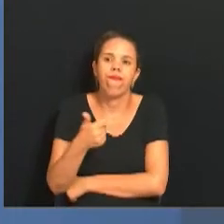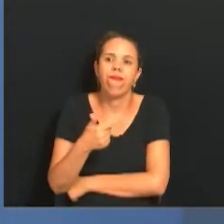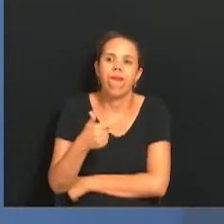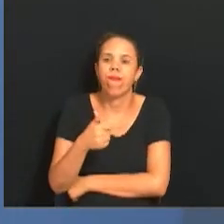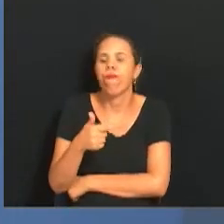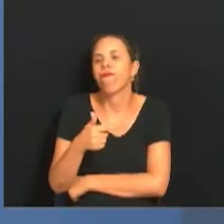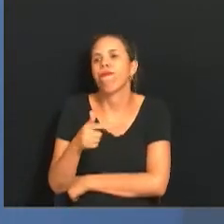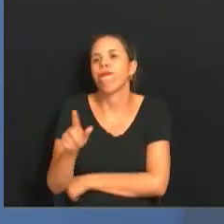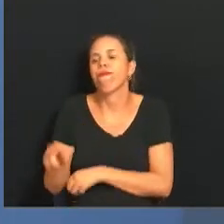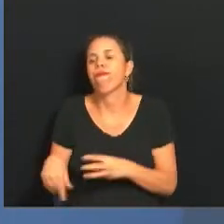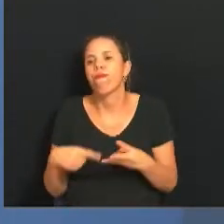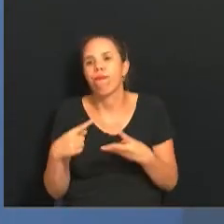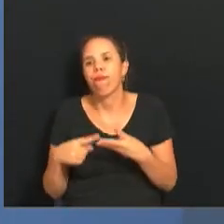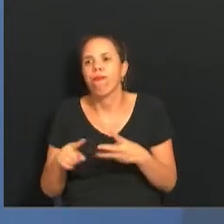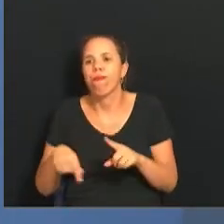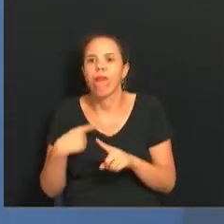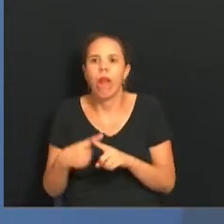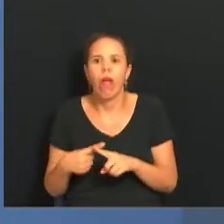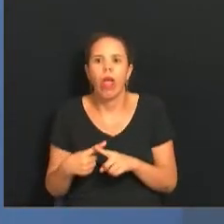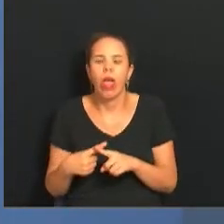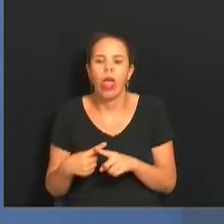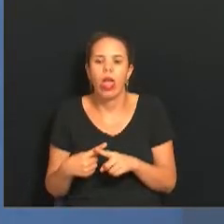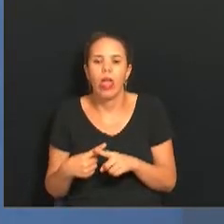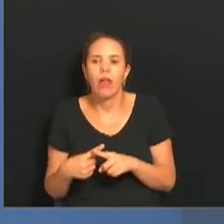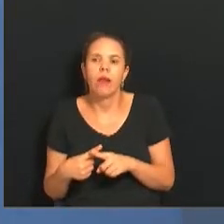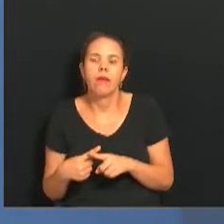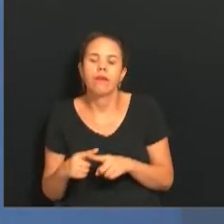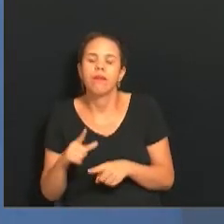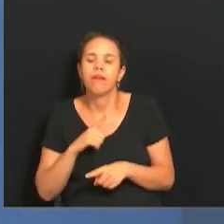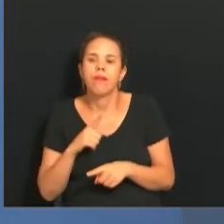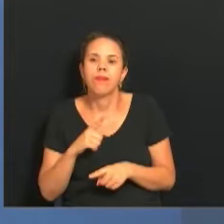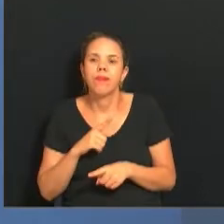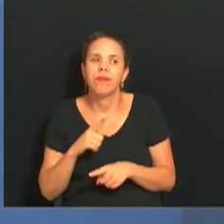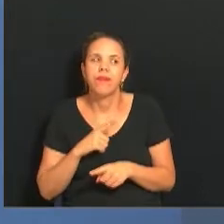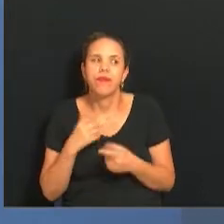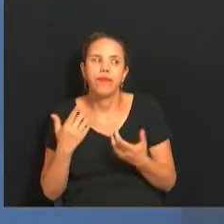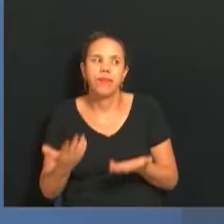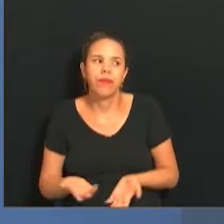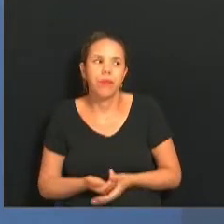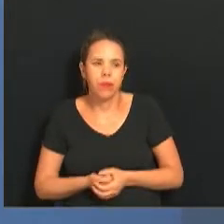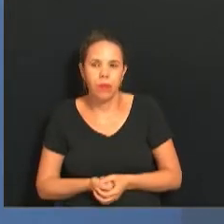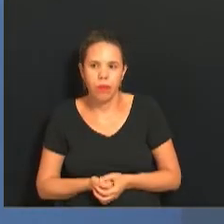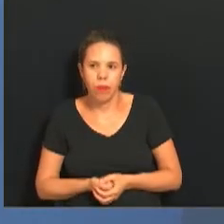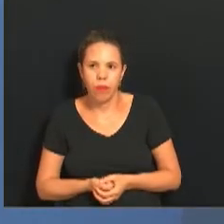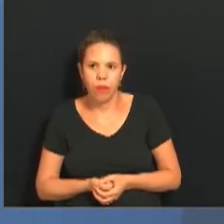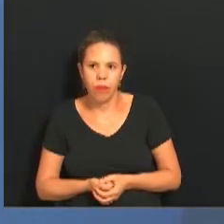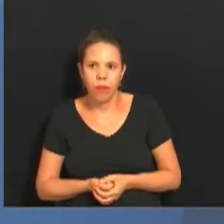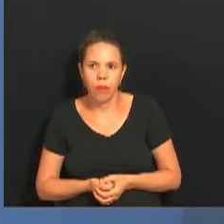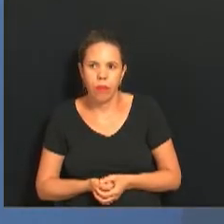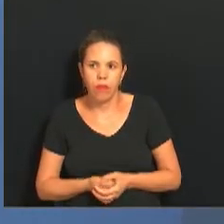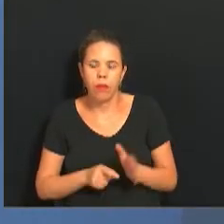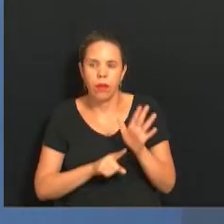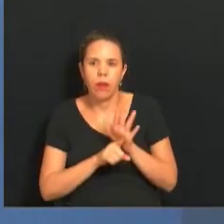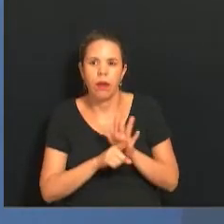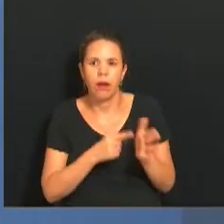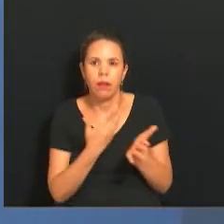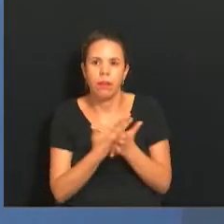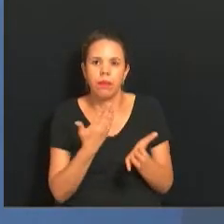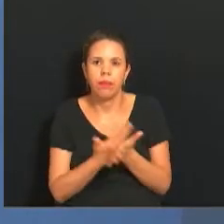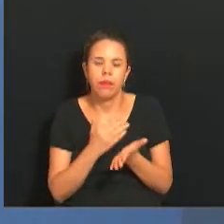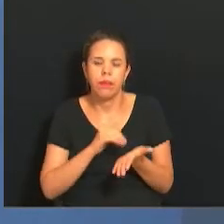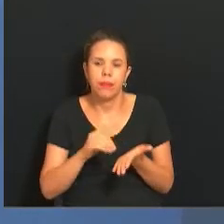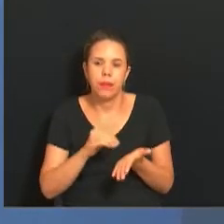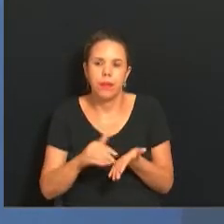a dose adicional. Também a gente tem, inclusive, o estudo da Secretaria de